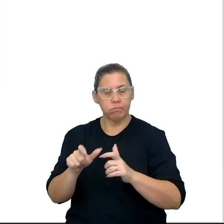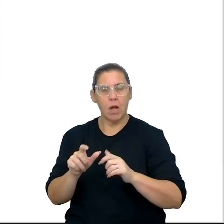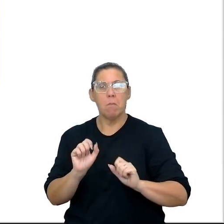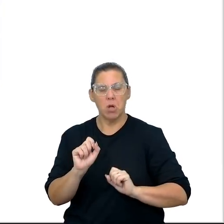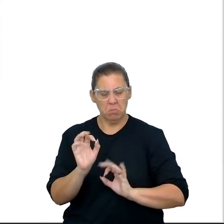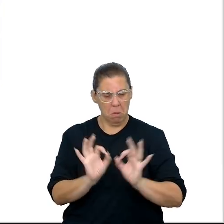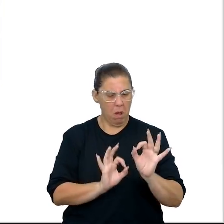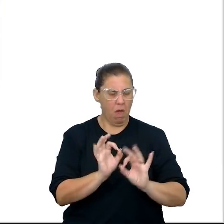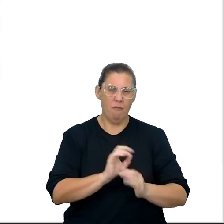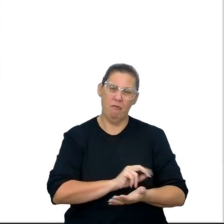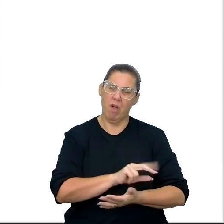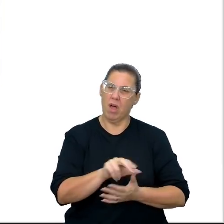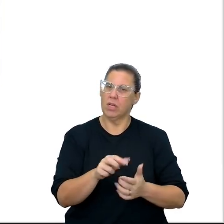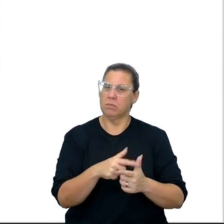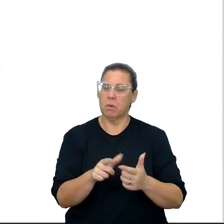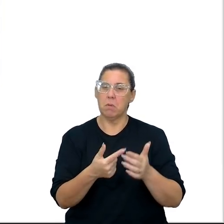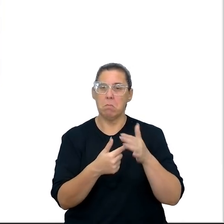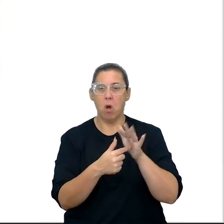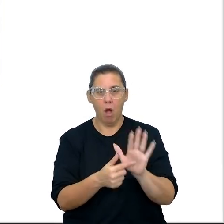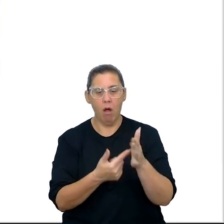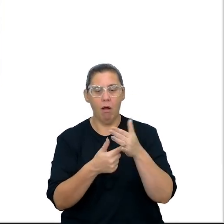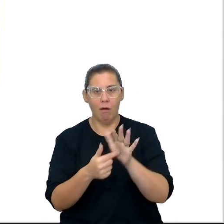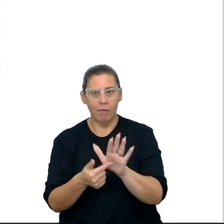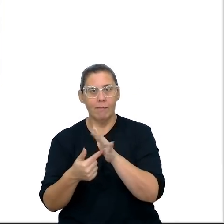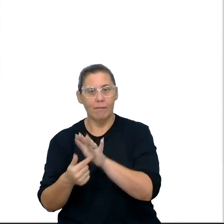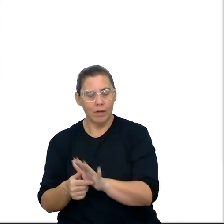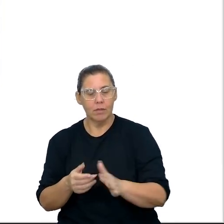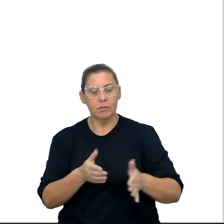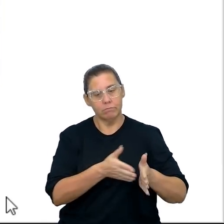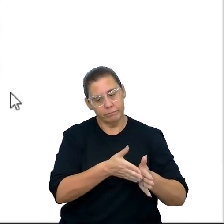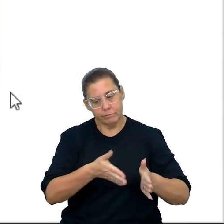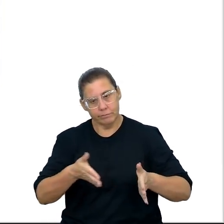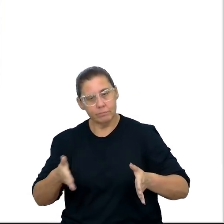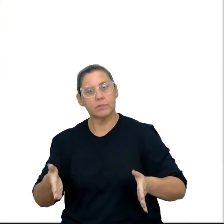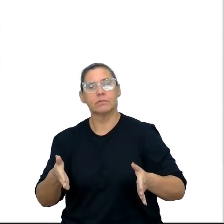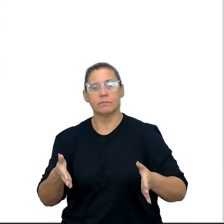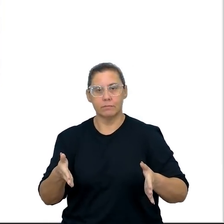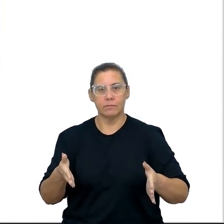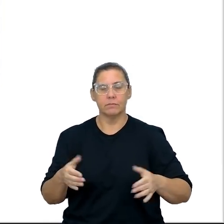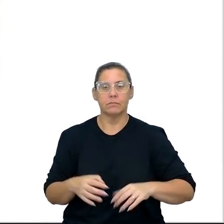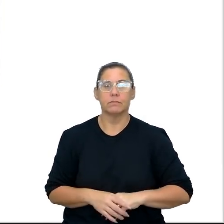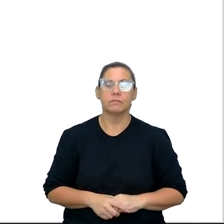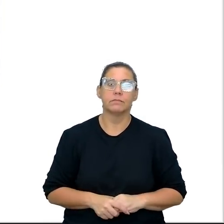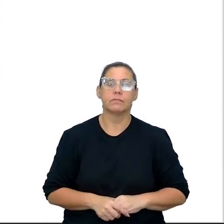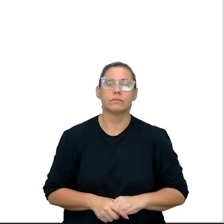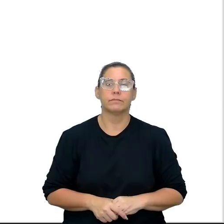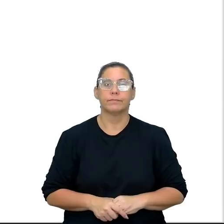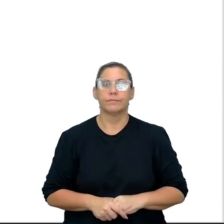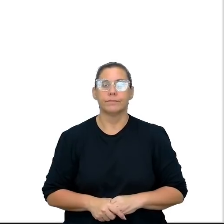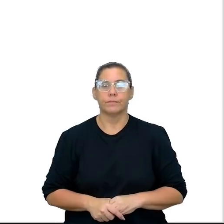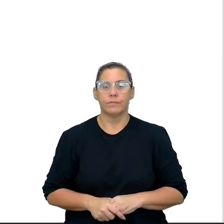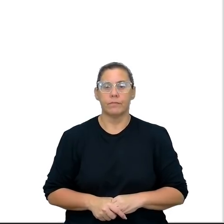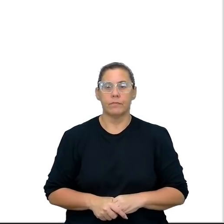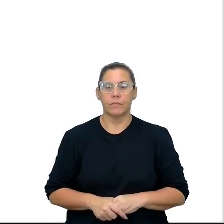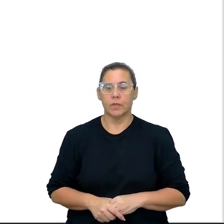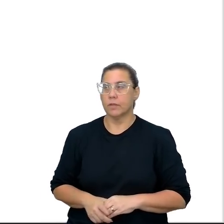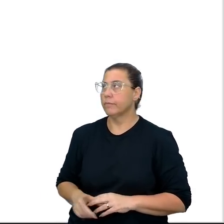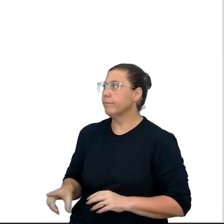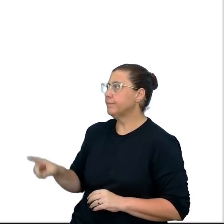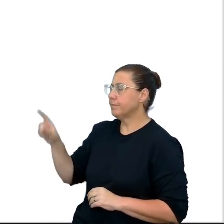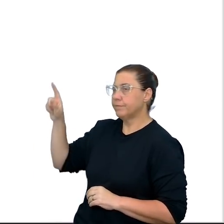elaborar vários problemas e ir apresentando para os alunos no decorrer dessas semanas que virão.